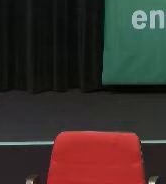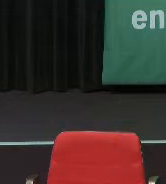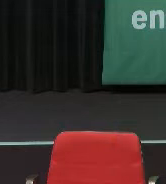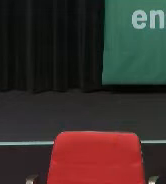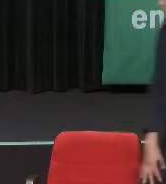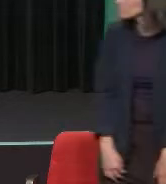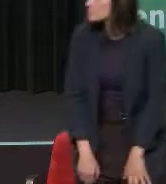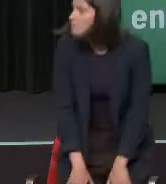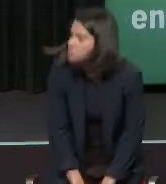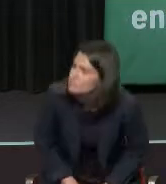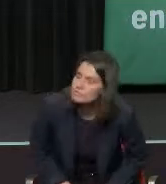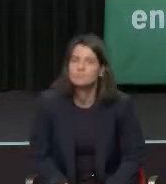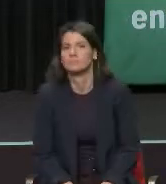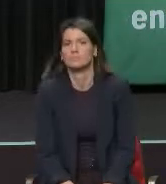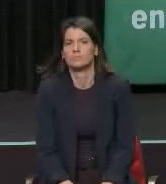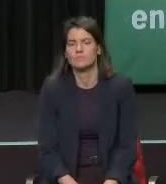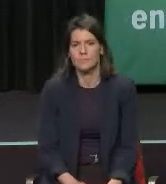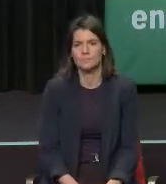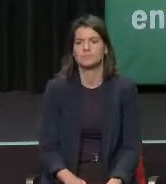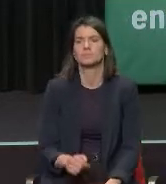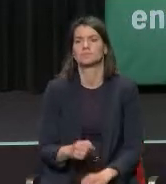Na agência também